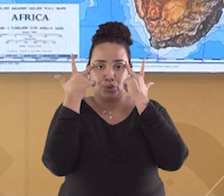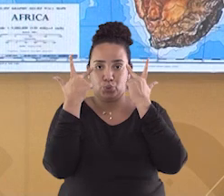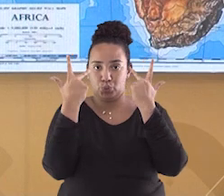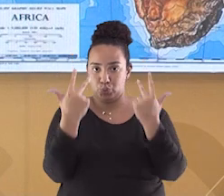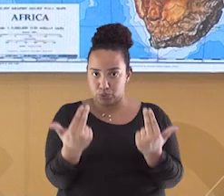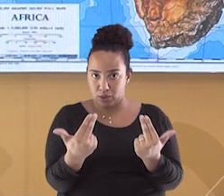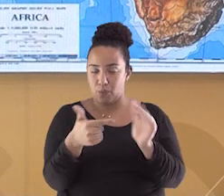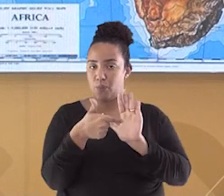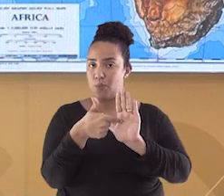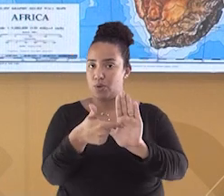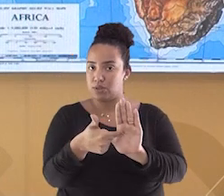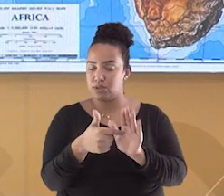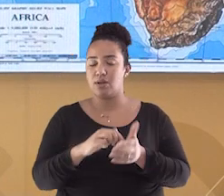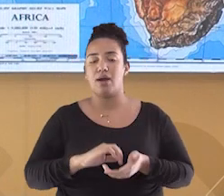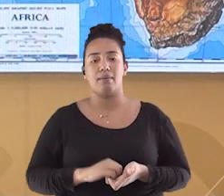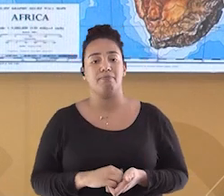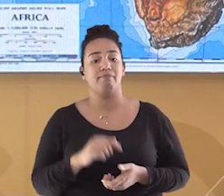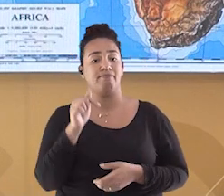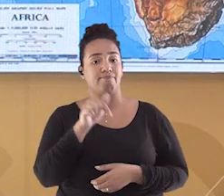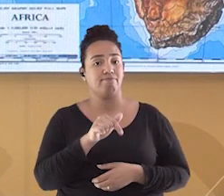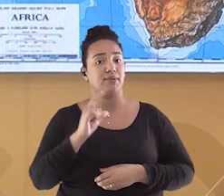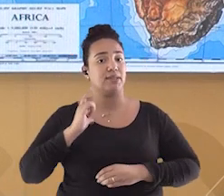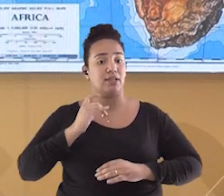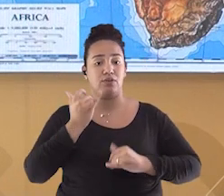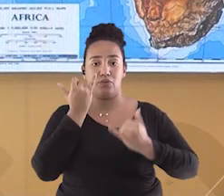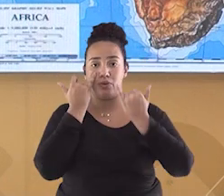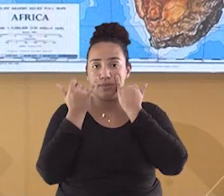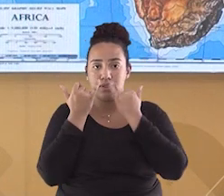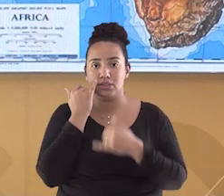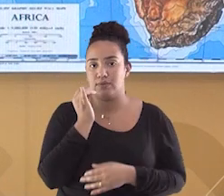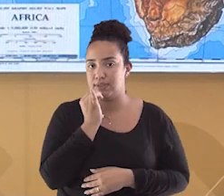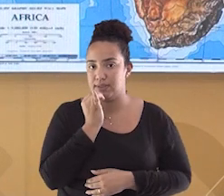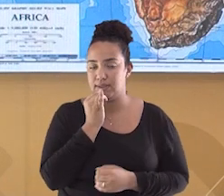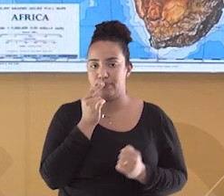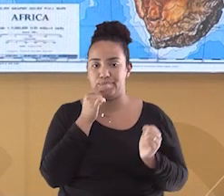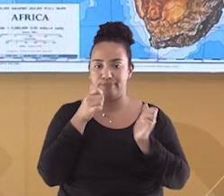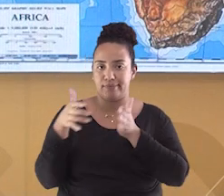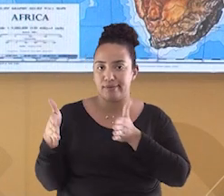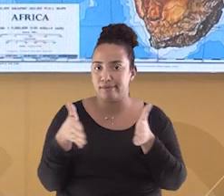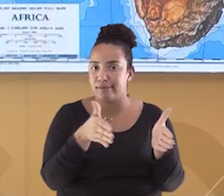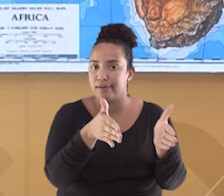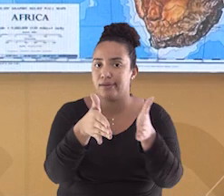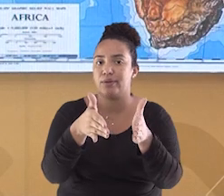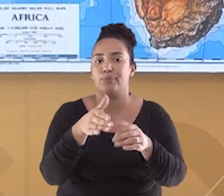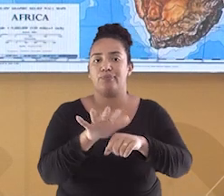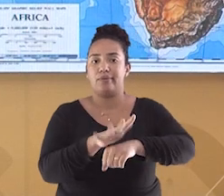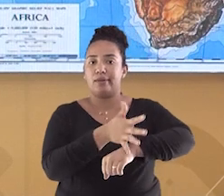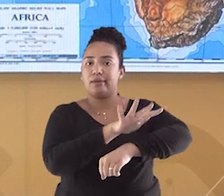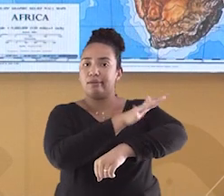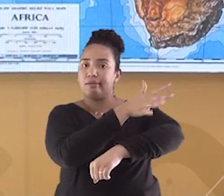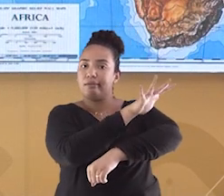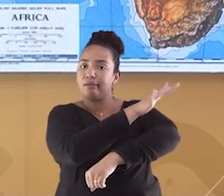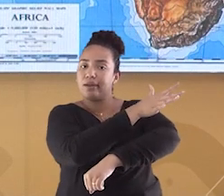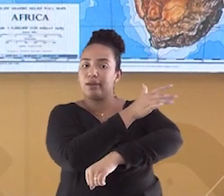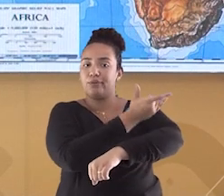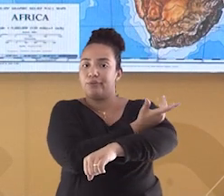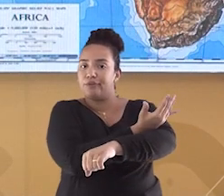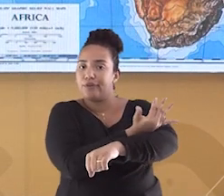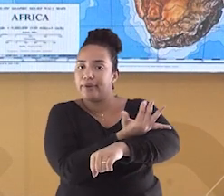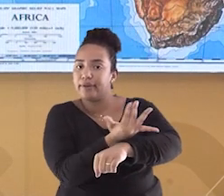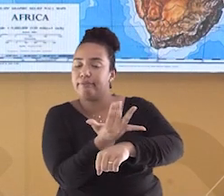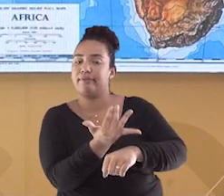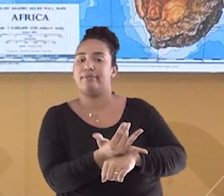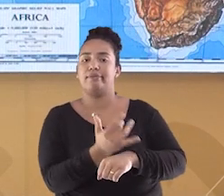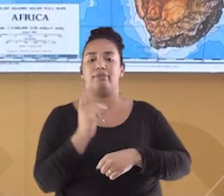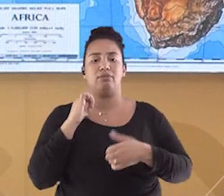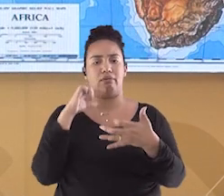determinado lugar, com informações sobre os rios, o relevo, a vegetação, a altitude,